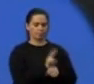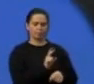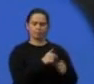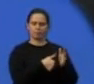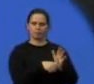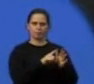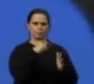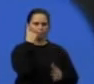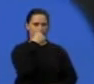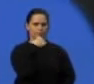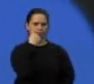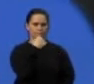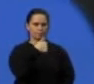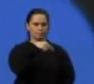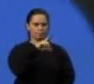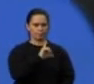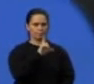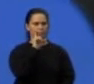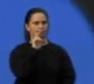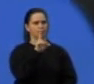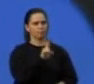Geralmente, é caracterizado por